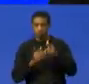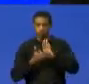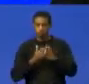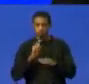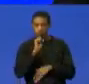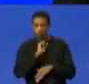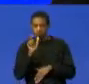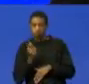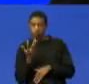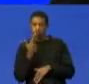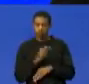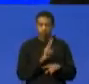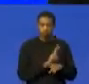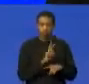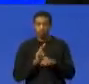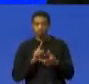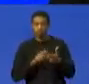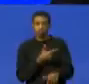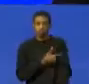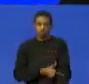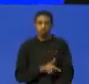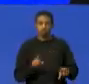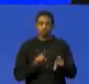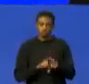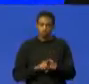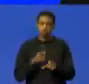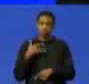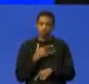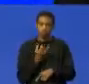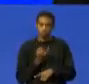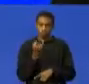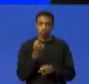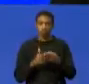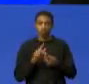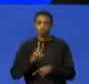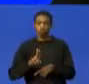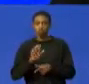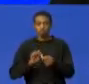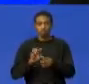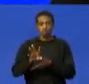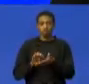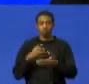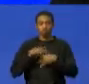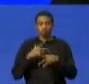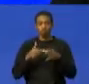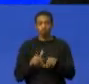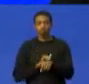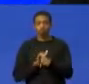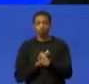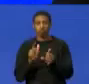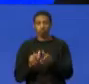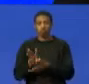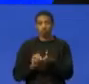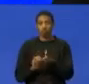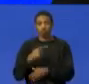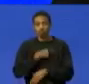os idosos, com as crianças, né, educação em saúde. Eles adotaram essas estratégias